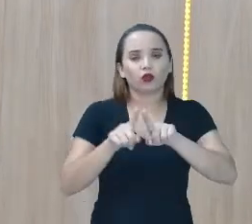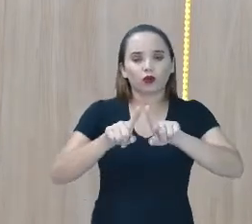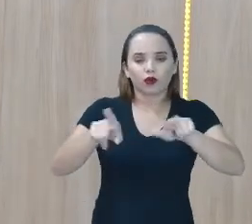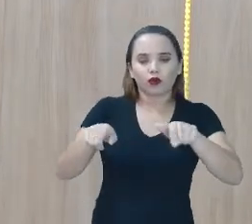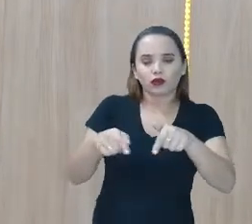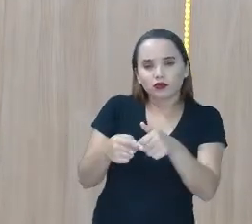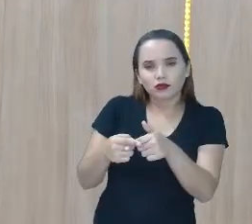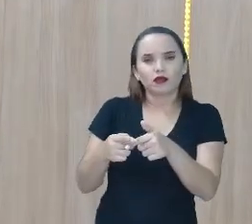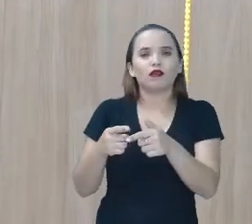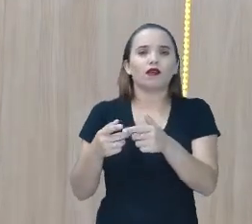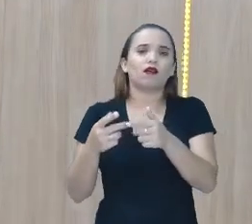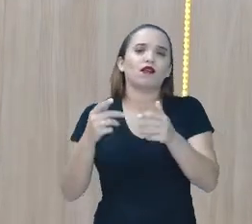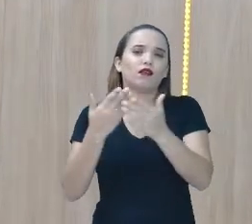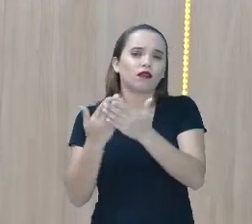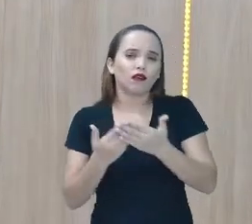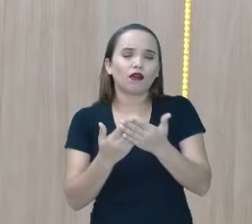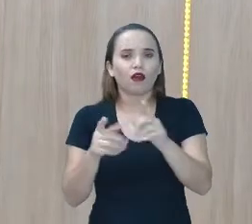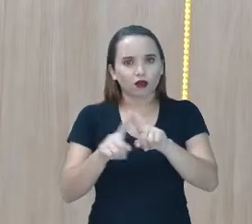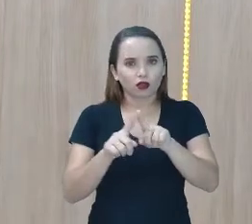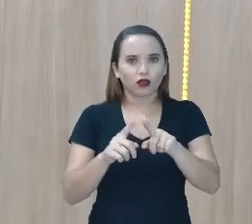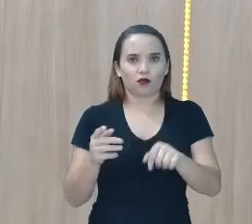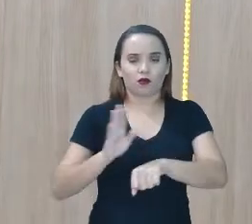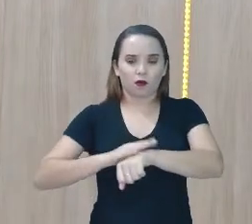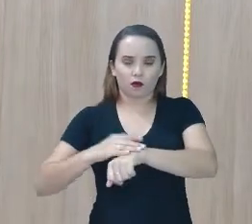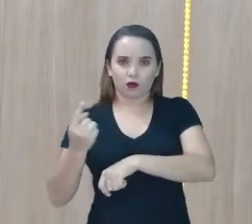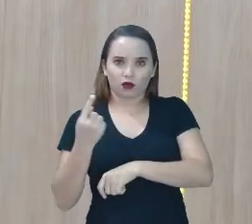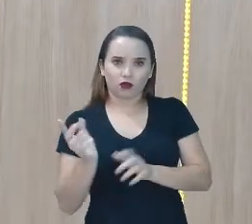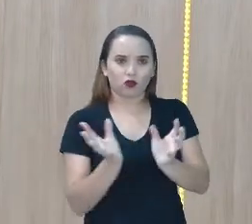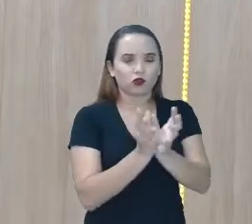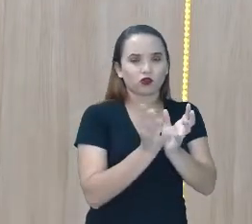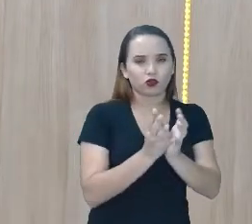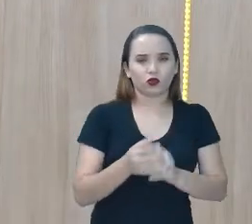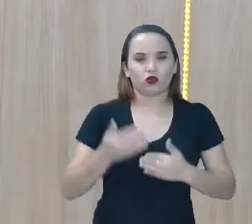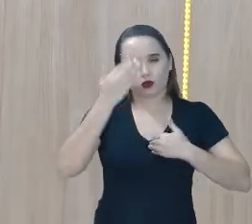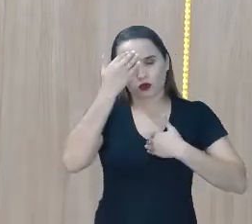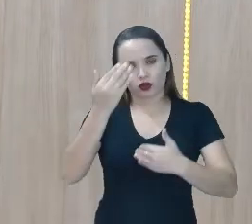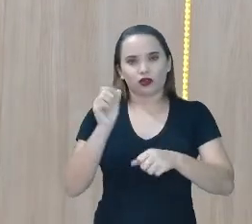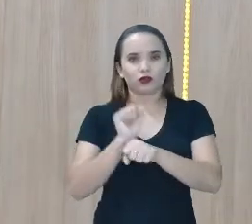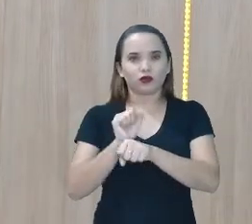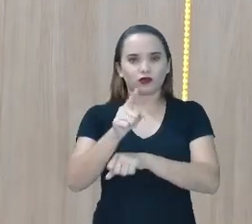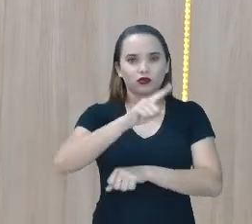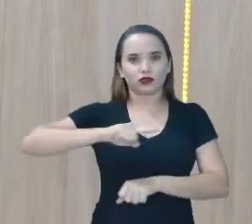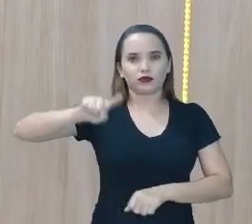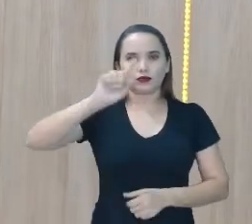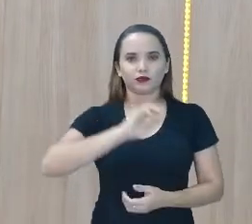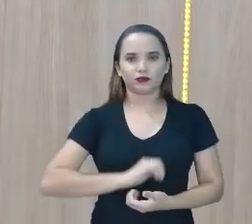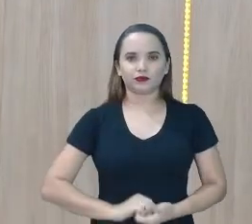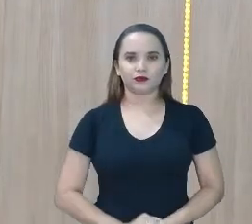momentos individuais e para os momentos coletivos. Obrigada, espero vocês.